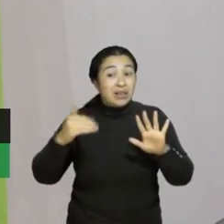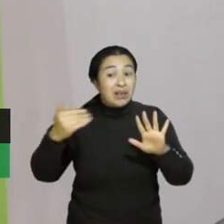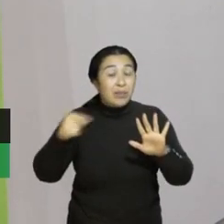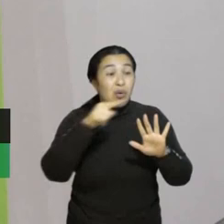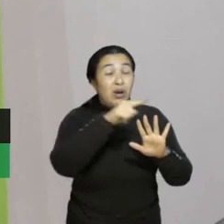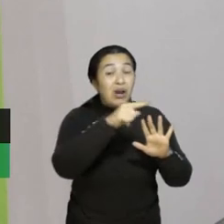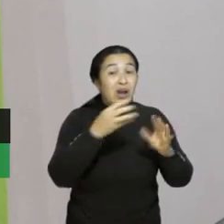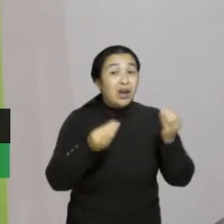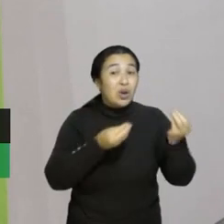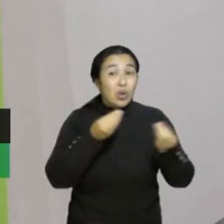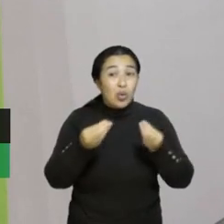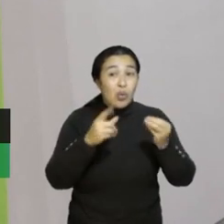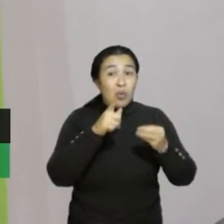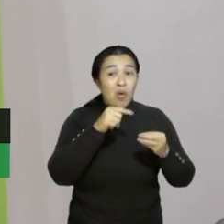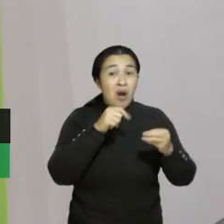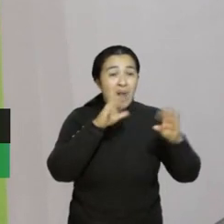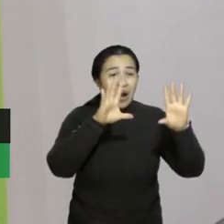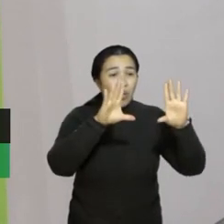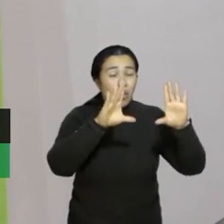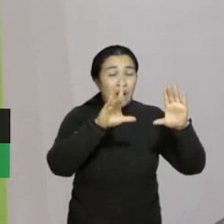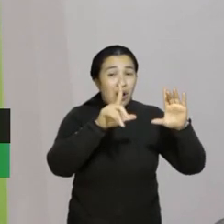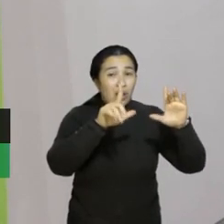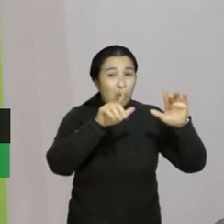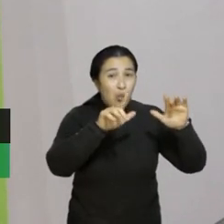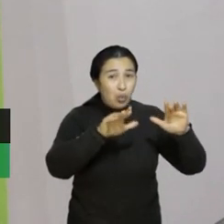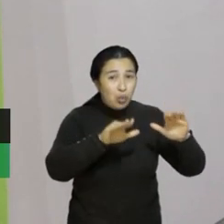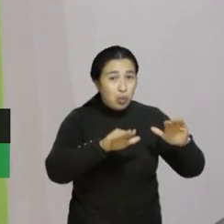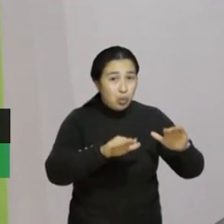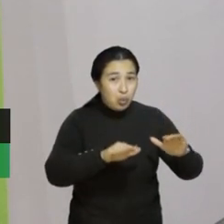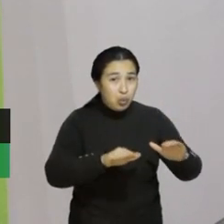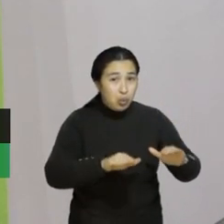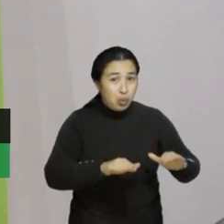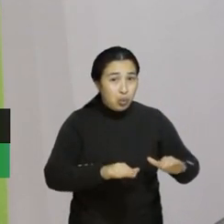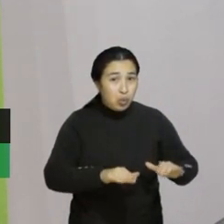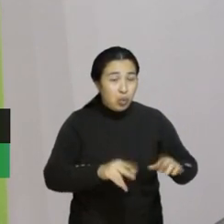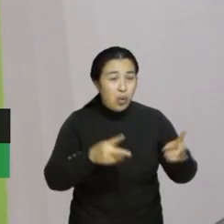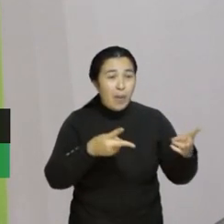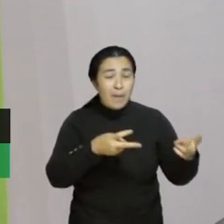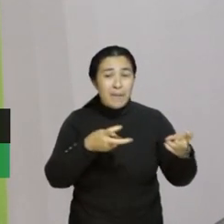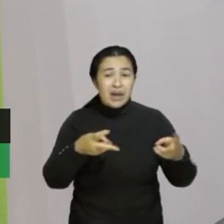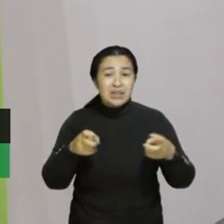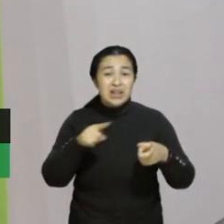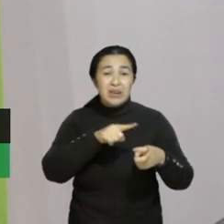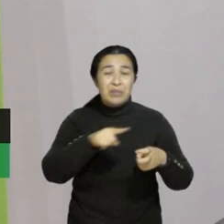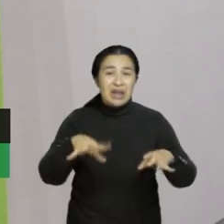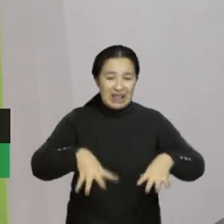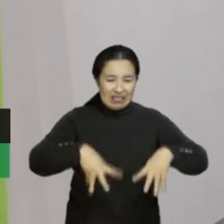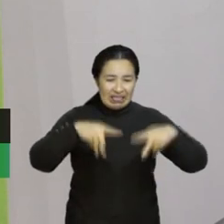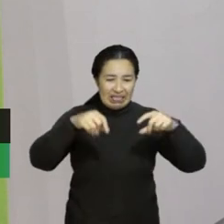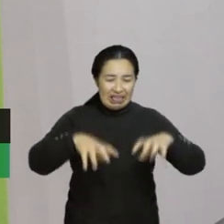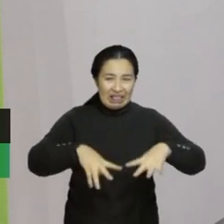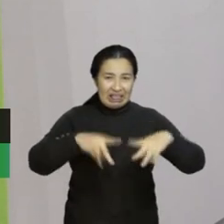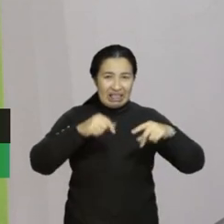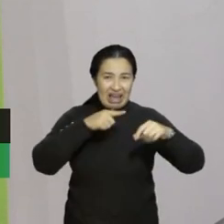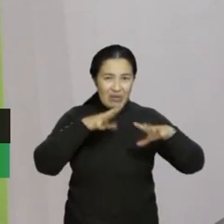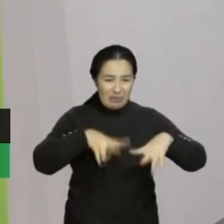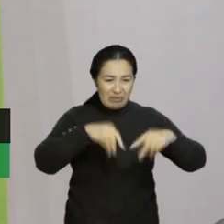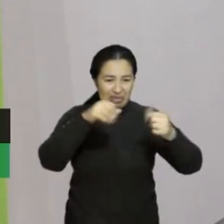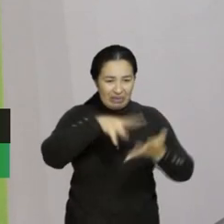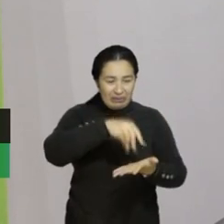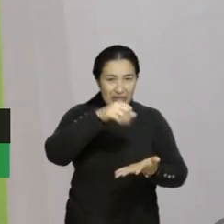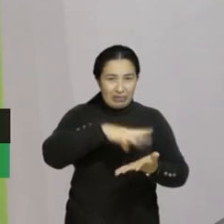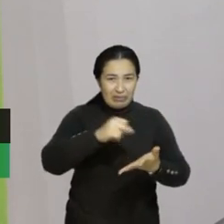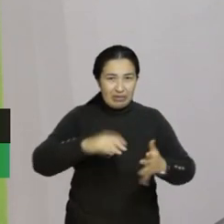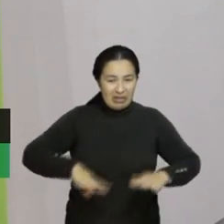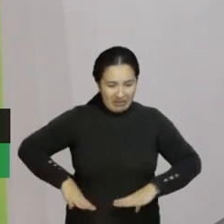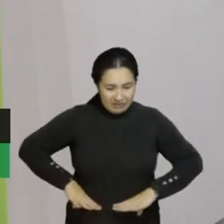cenário de guerra vai ser ainda pior, com aquela lama pela cintura, pelo joelho. Então esse povo